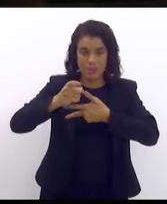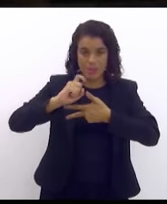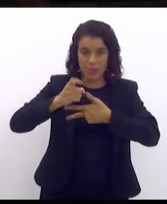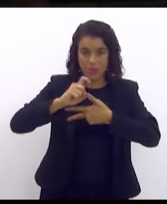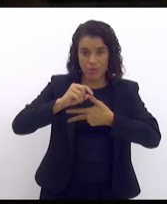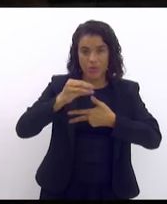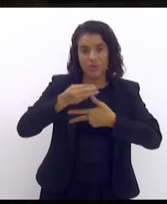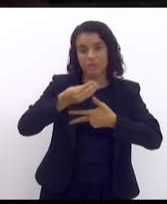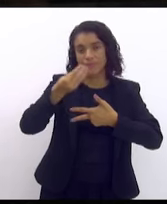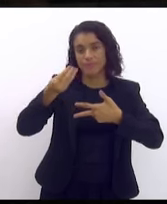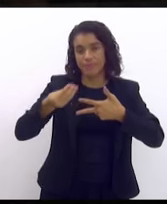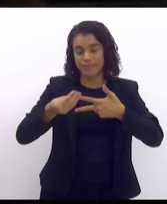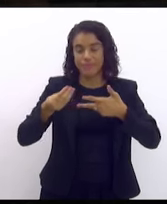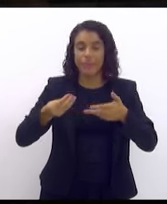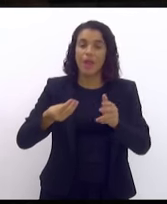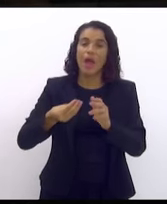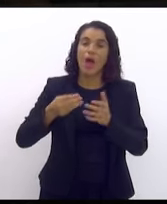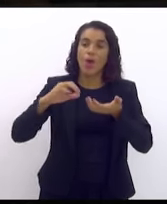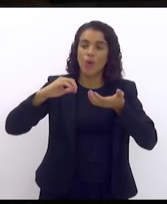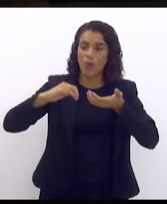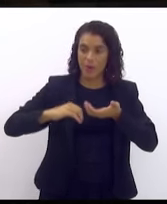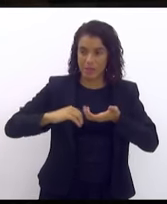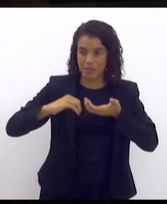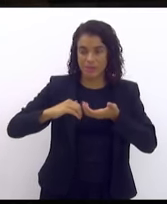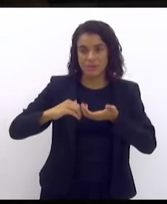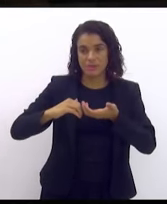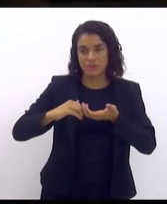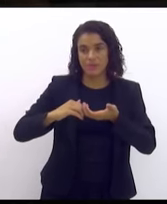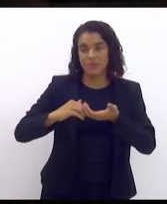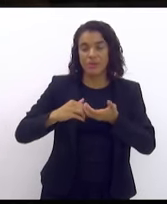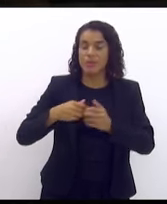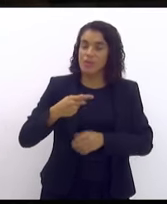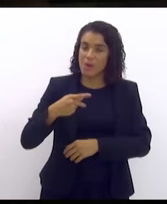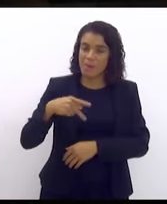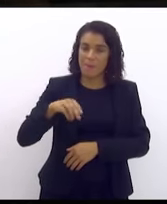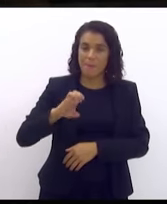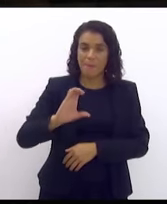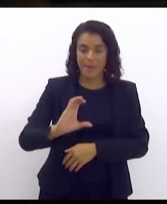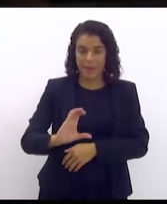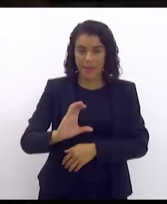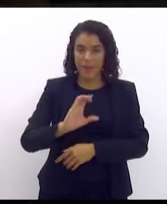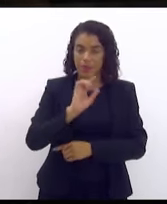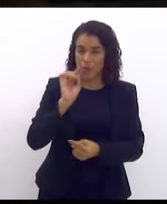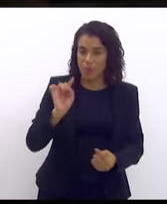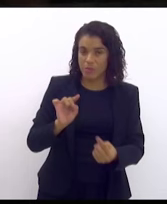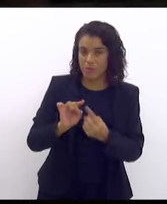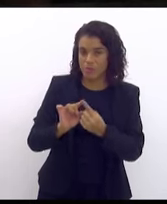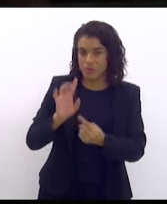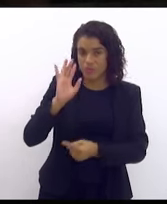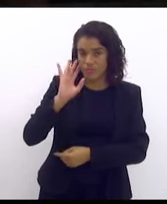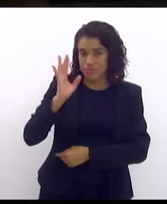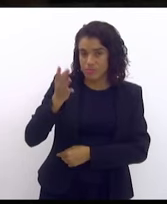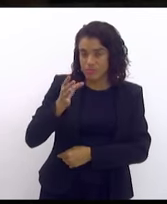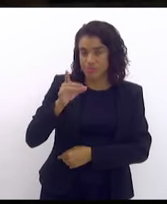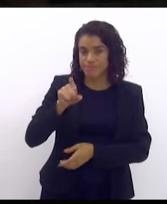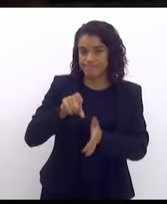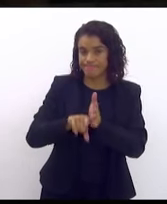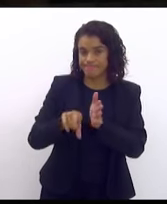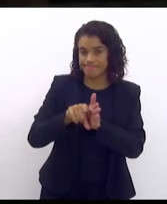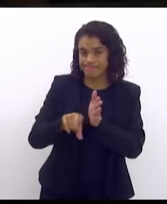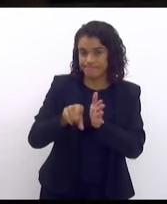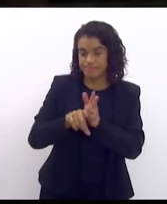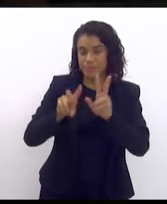nacional né exatamente uma PEC que vise definir a tributação sobre